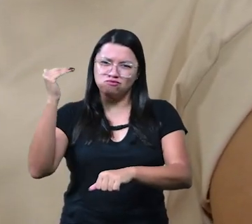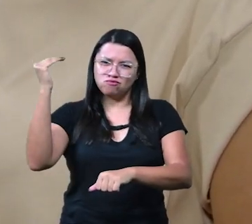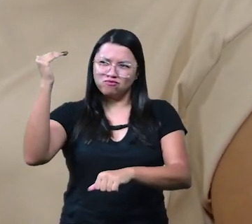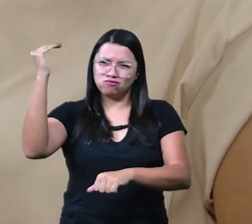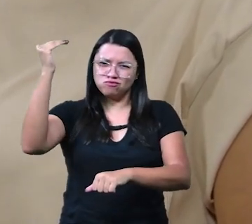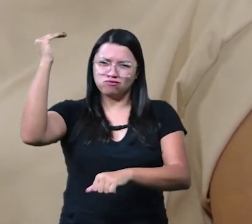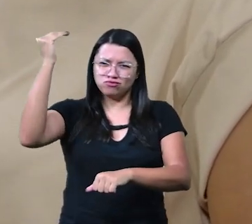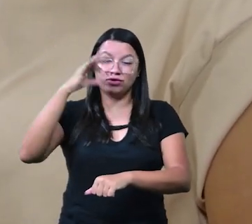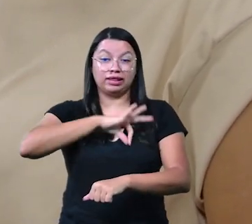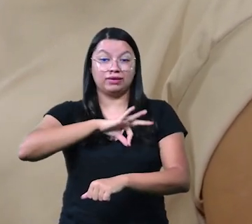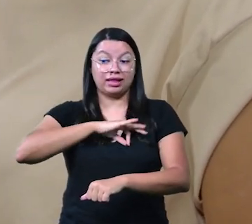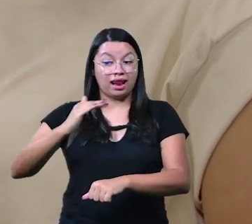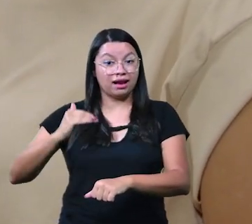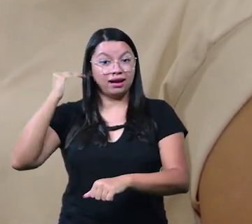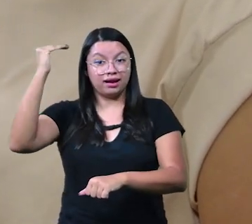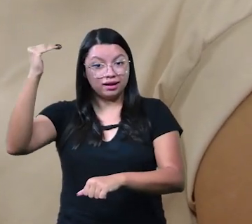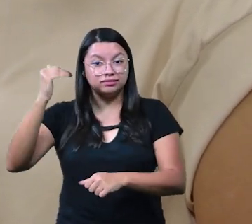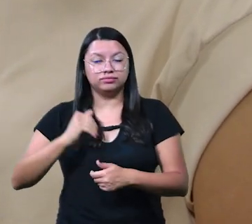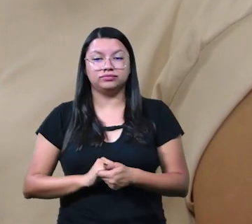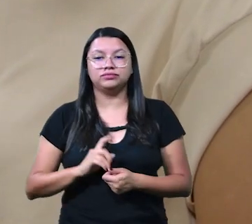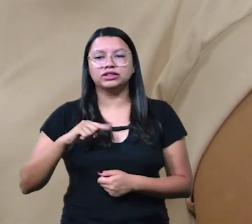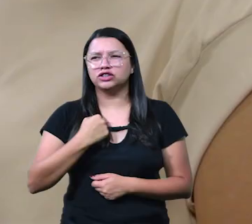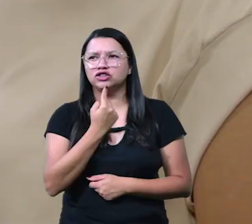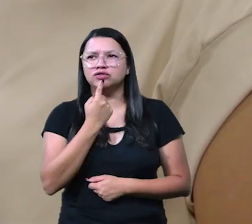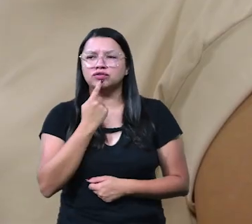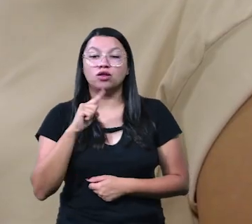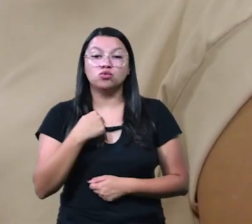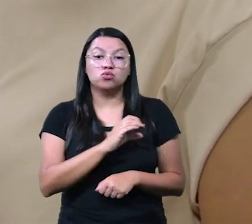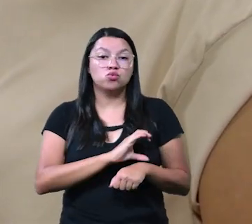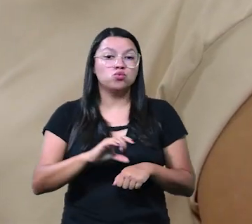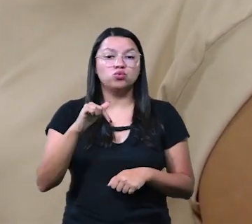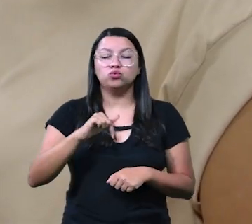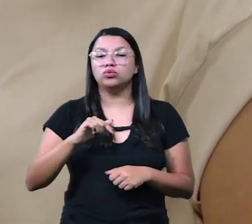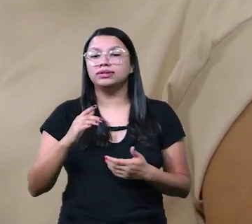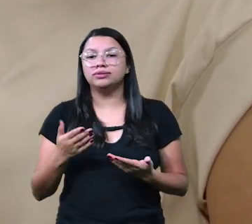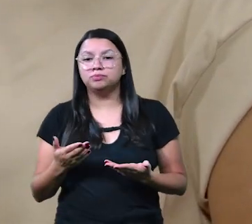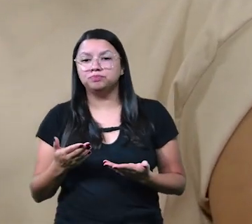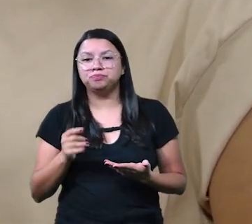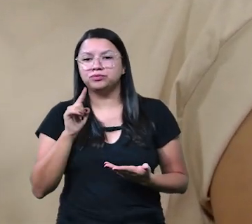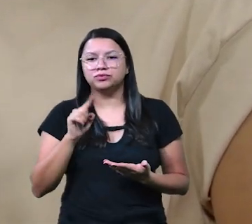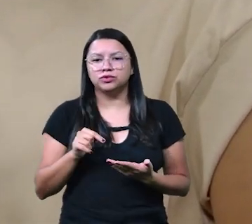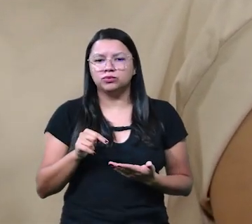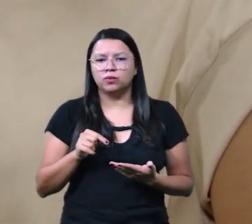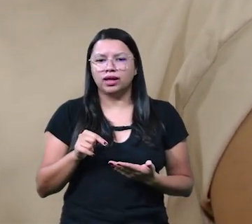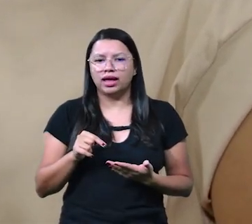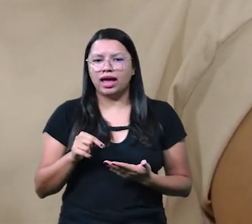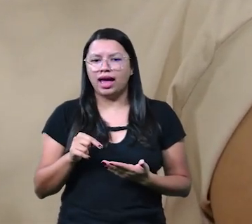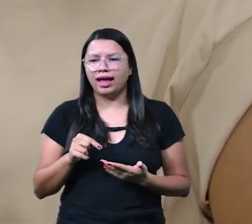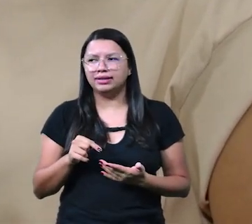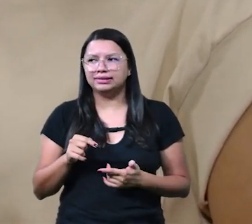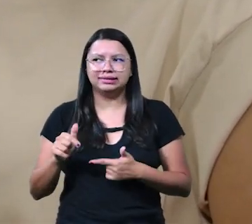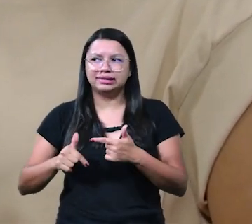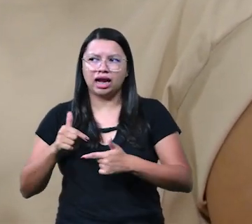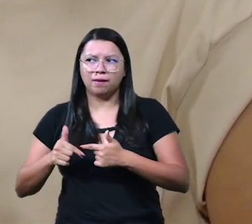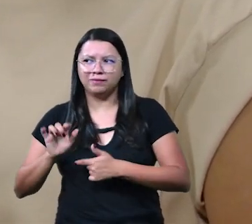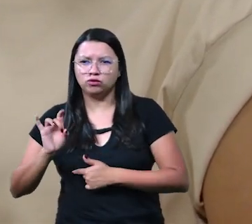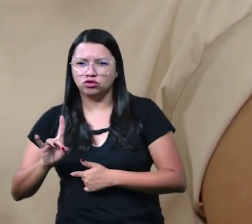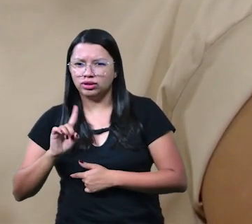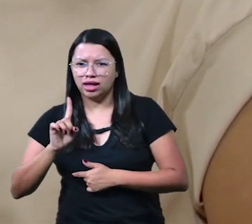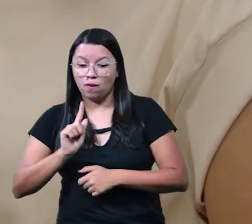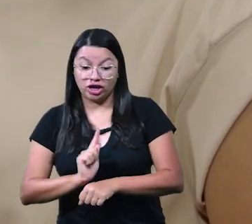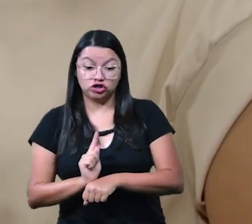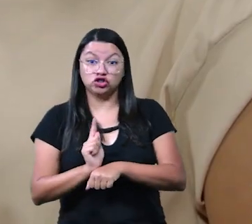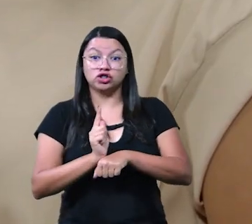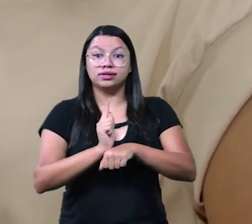bem, né? Então, assim, a gente até fala, o nosso curso aqui não é operacional, é de gestão mesmo, é para nível